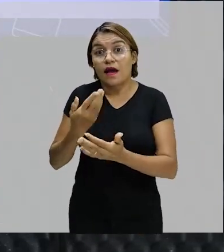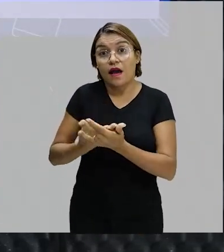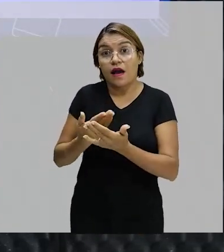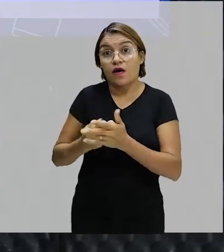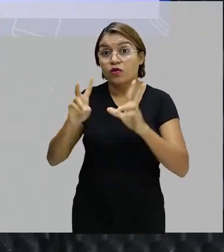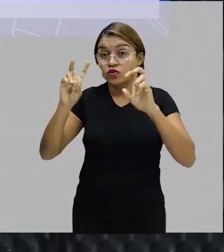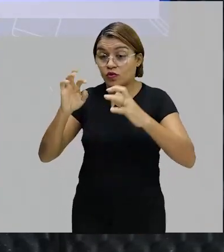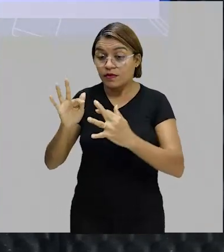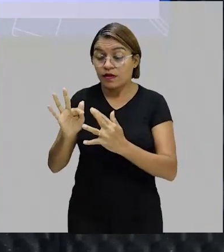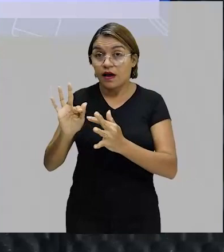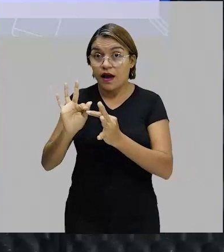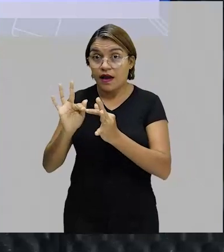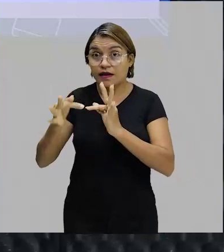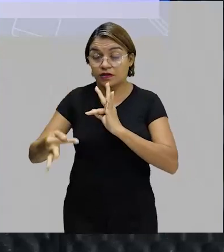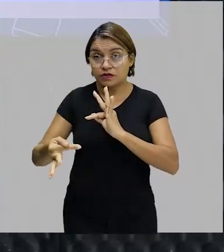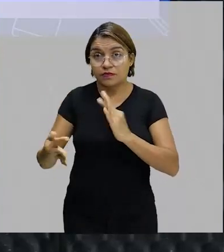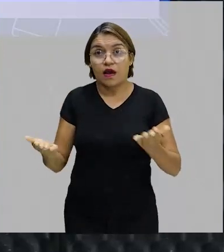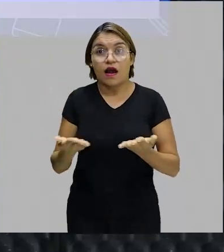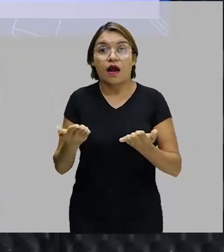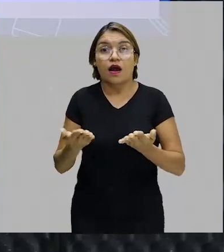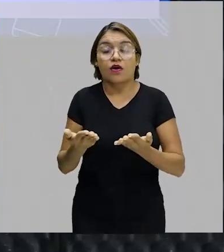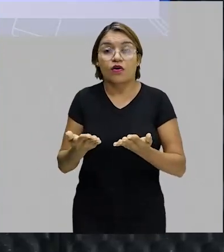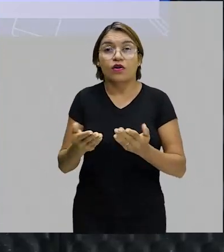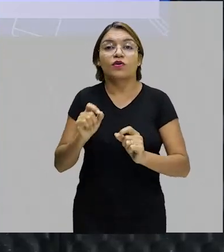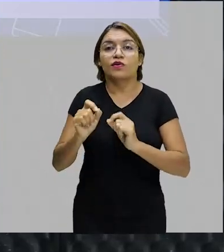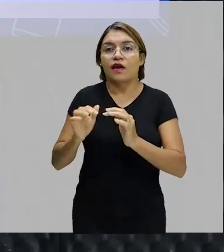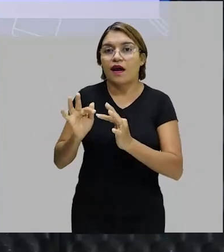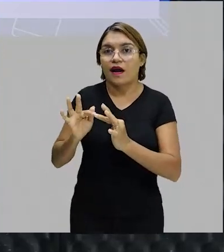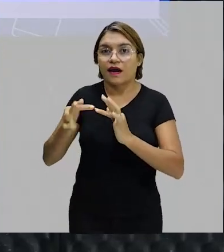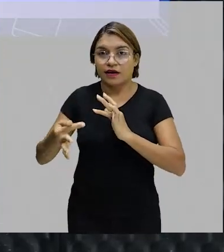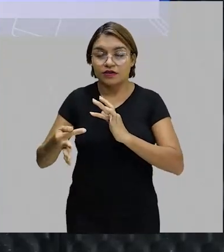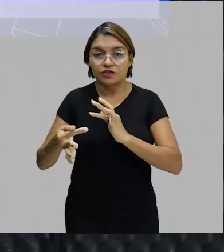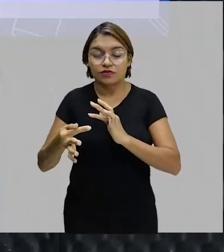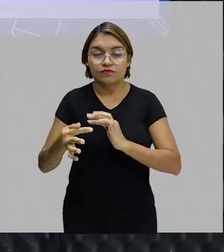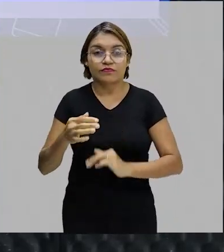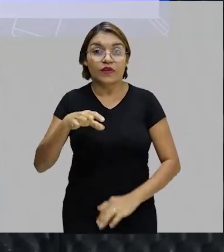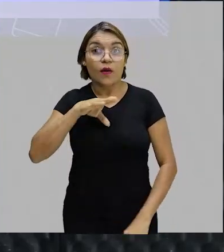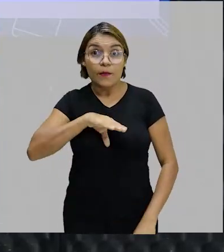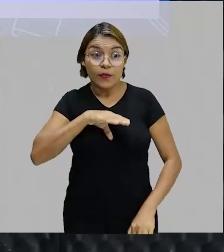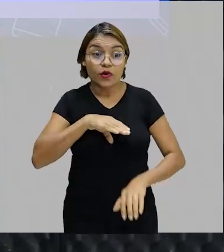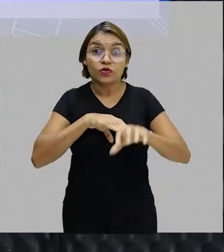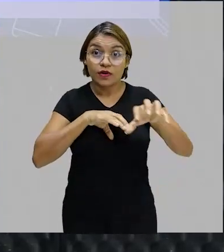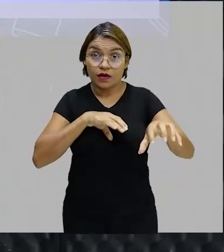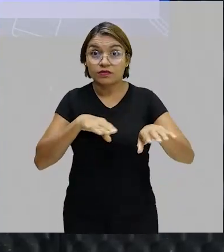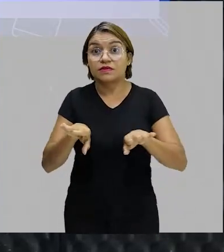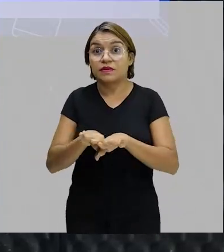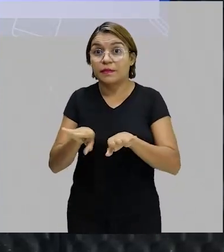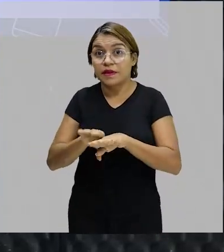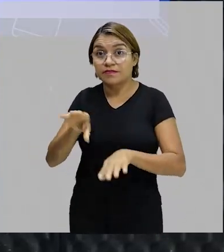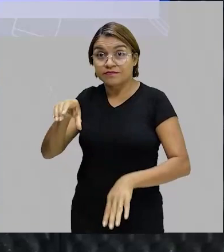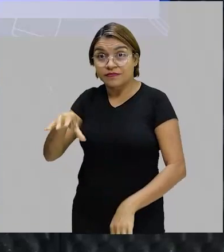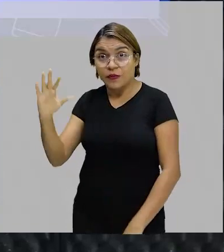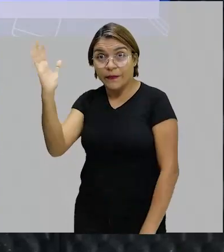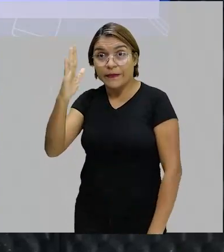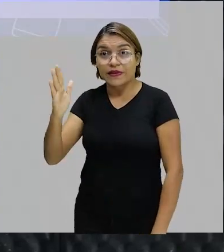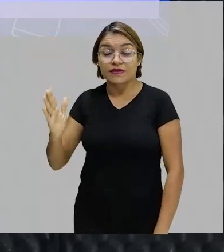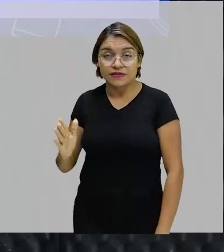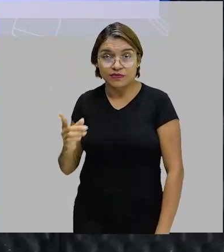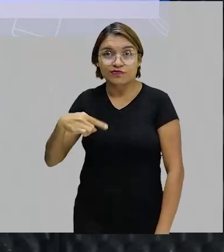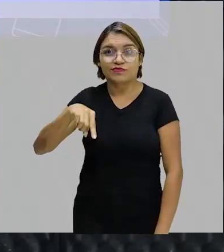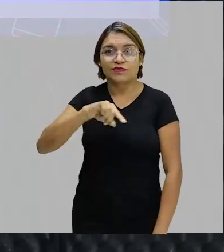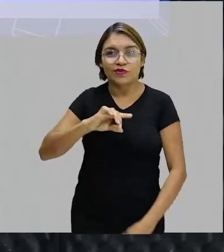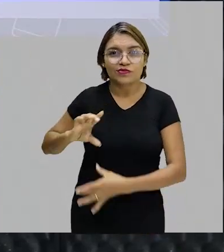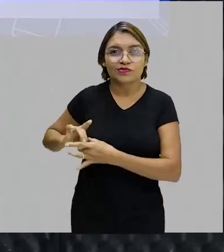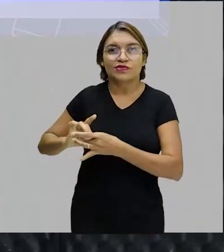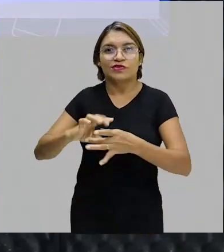e agora nós vamos explorar um pouquinho sobre a questão do arcadismo em Portugal e também no Brasil. Ver um pouquinho desse contexto